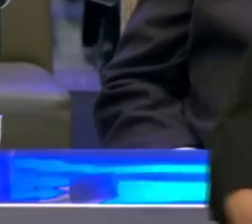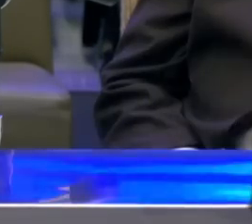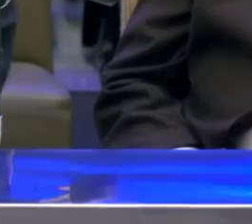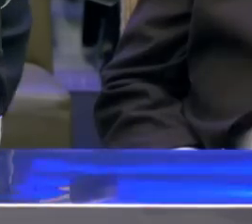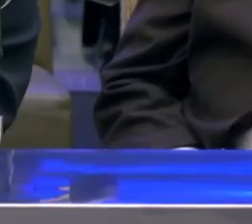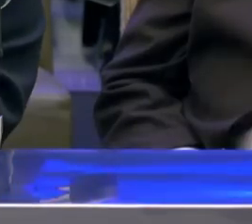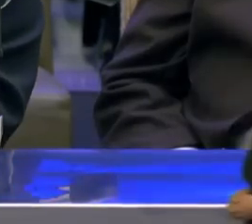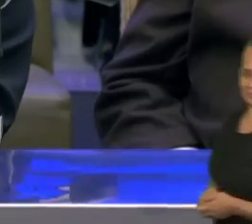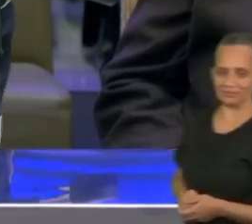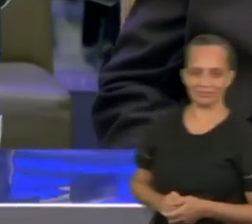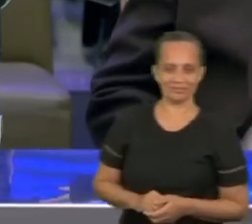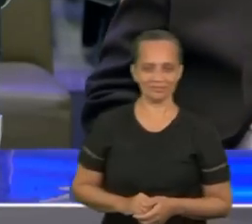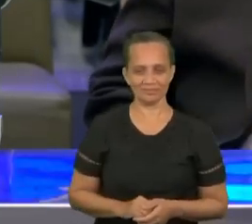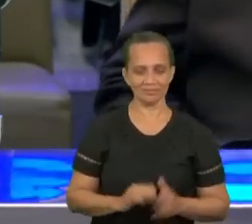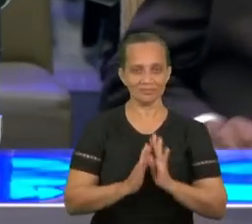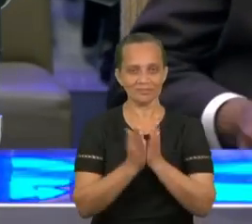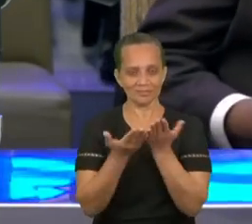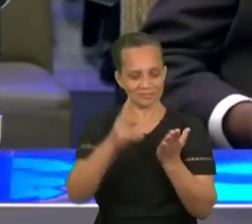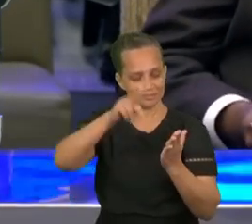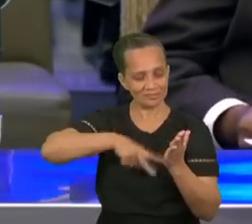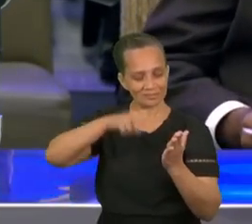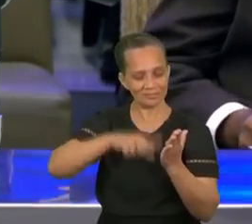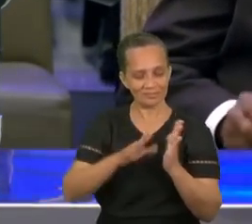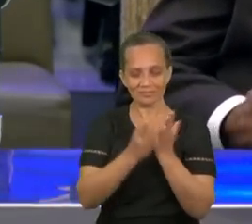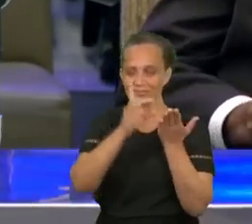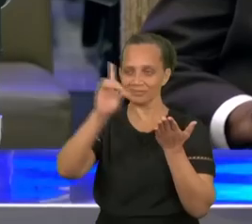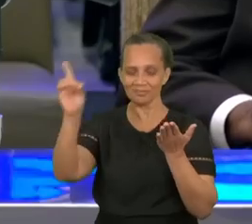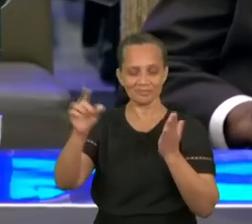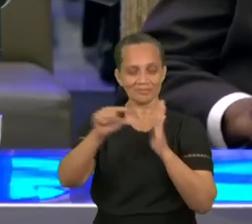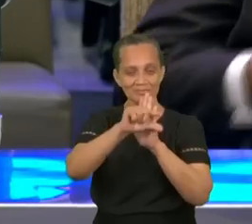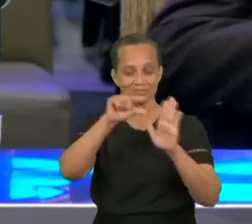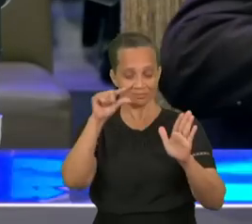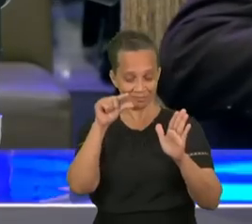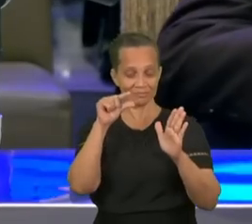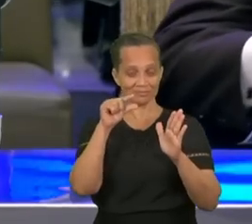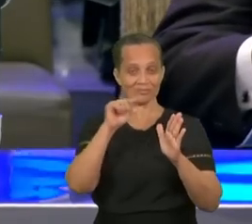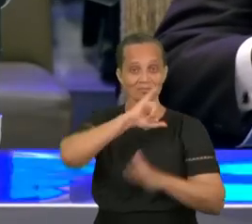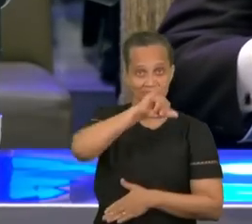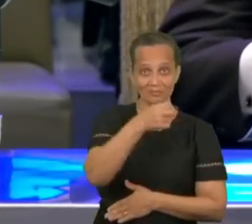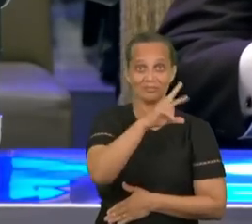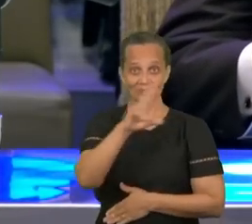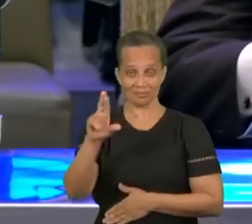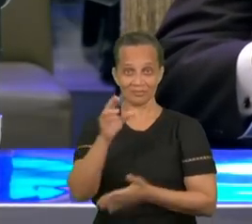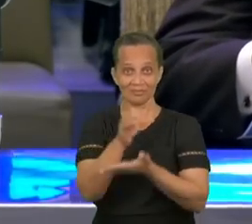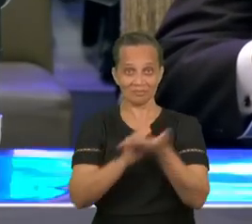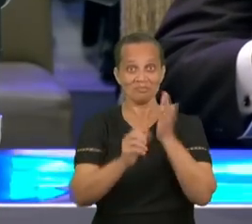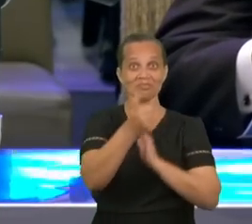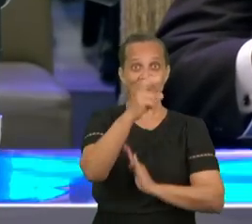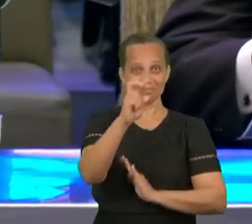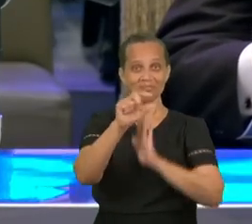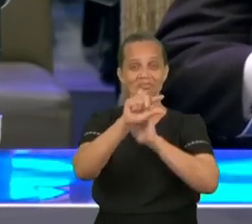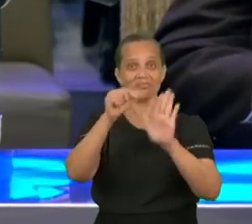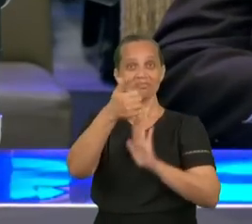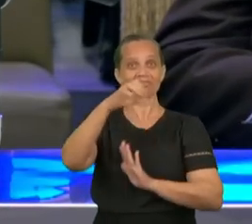Vamos ler a Bíblia o último Versículo que eu quero ler com vocês Jeremias 15 e 19 eu posso ter